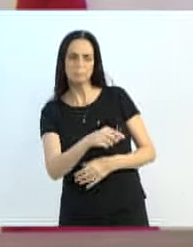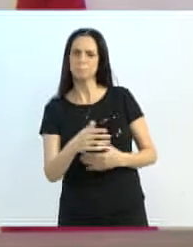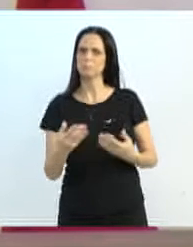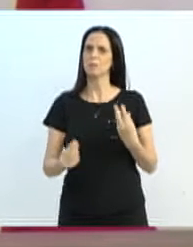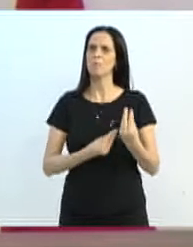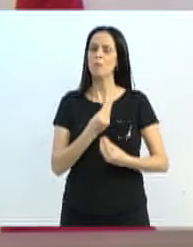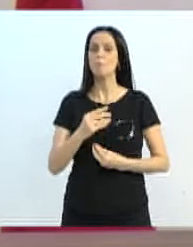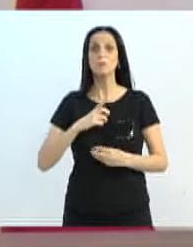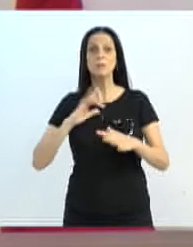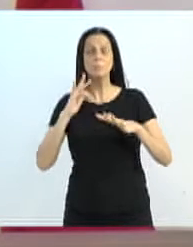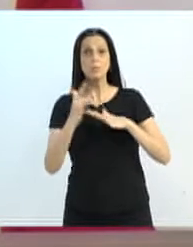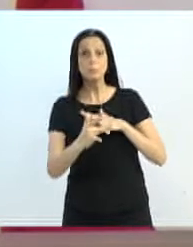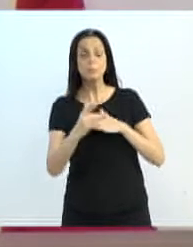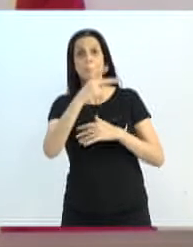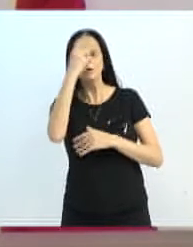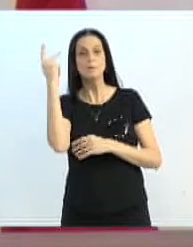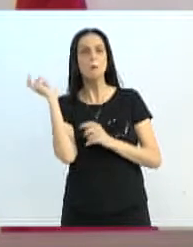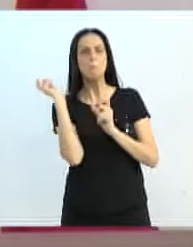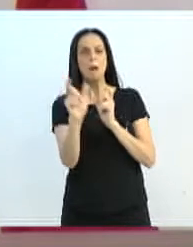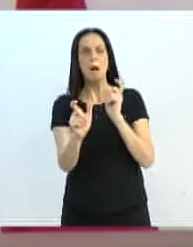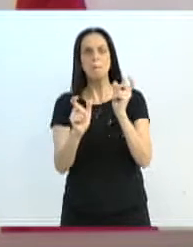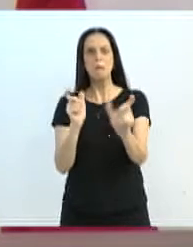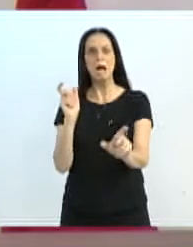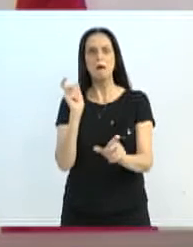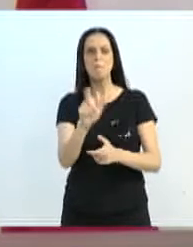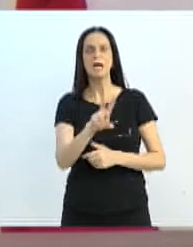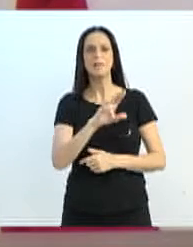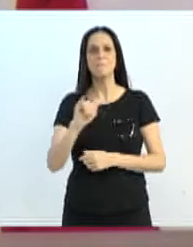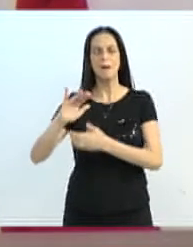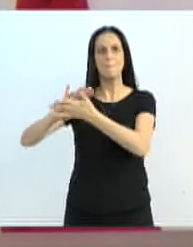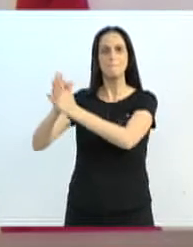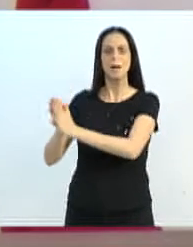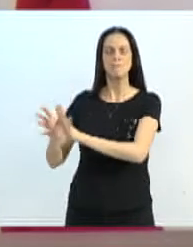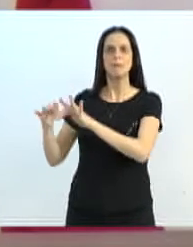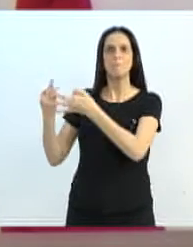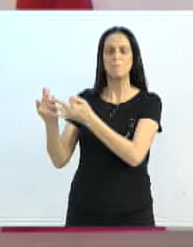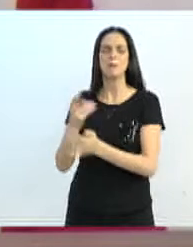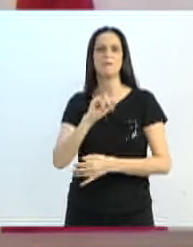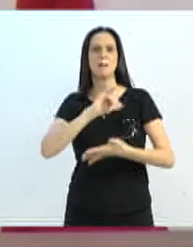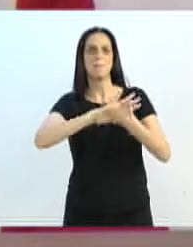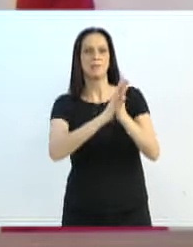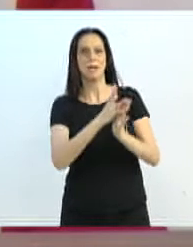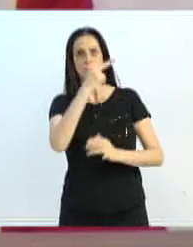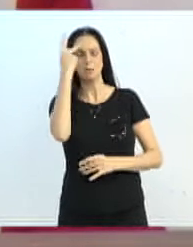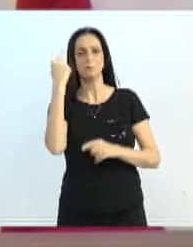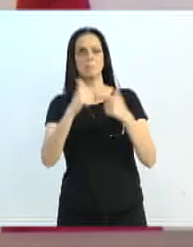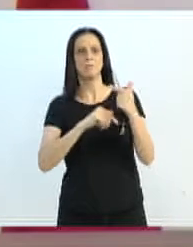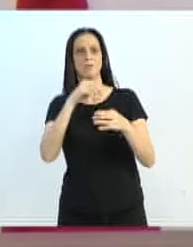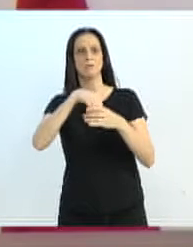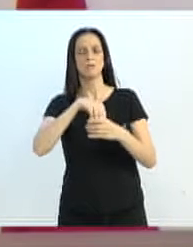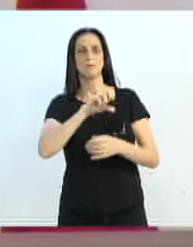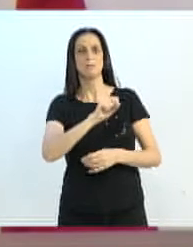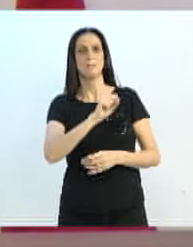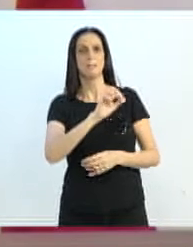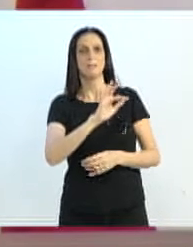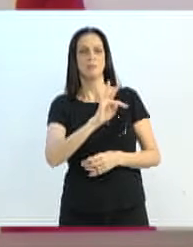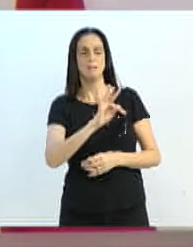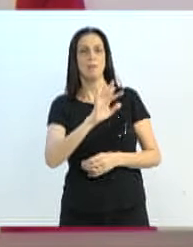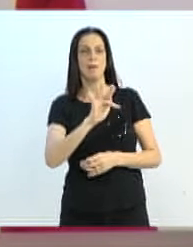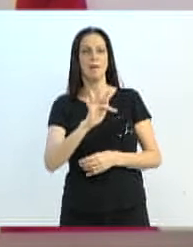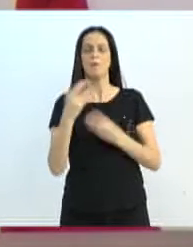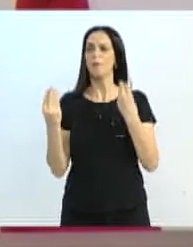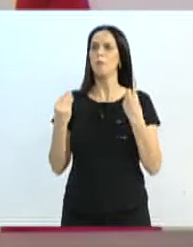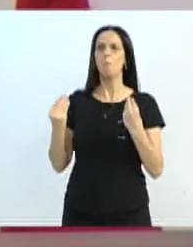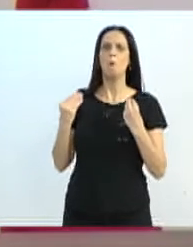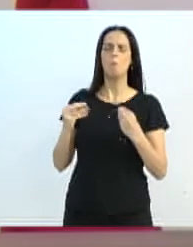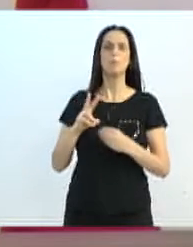postagens condenáveis aos ministros do STF, às suas famílias, filhos, filhas, parentes, um absurdo, ameaças de